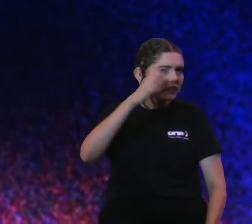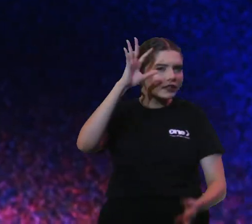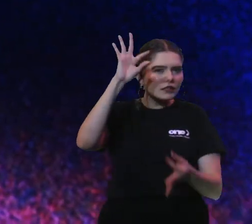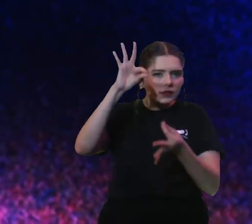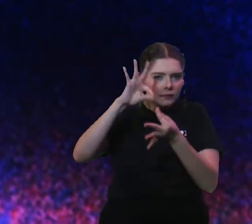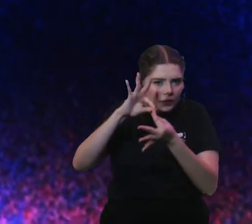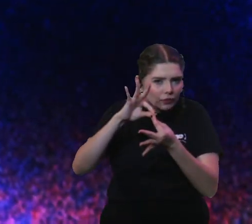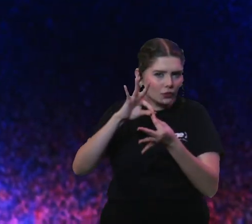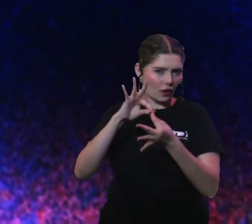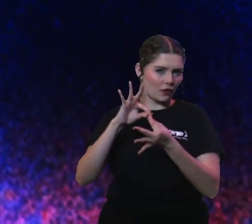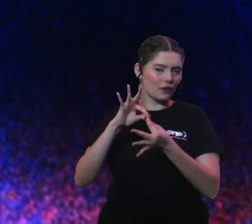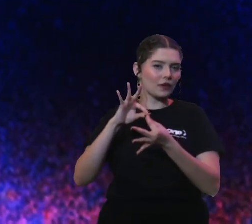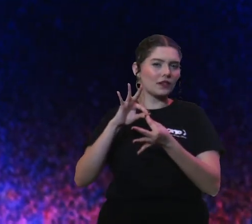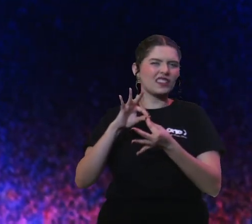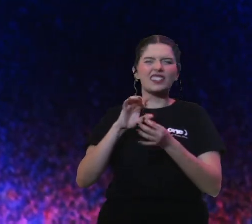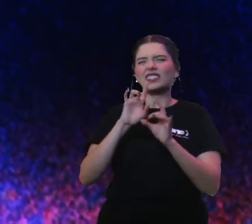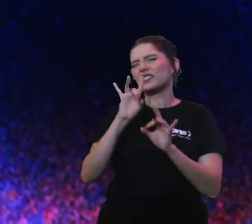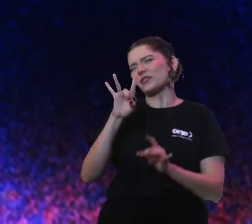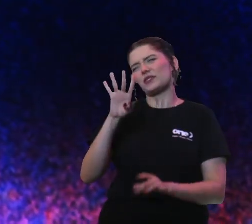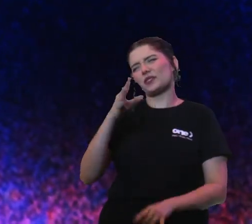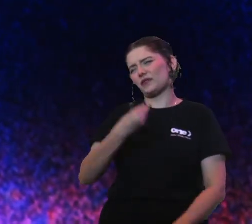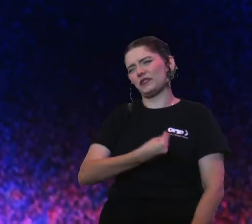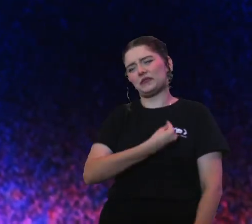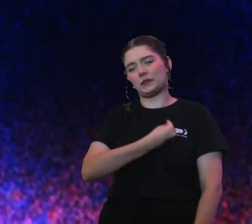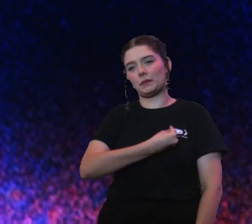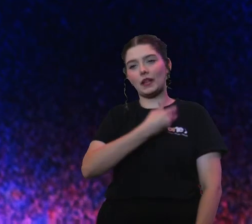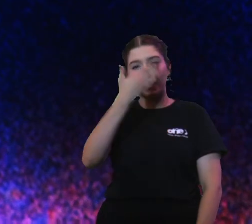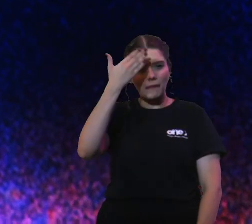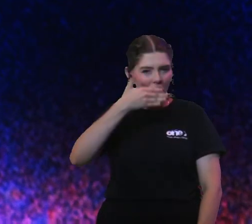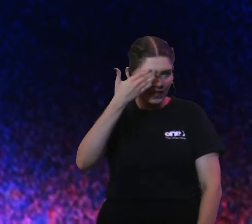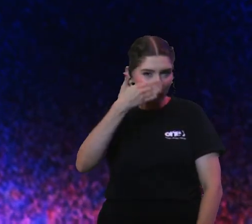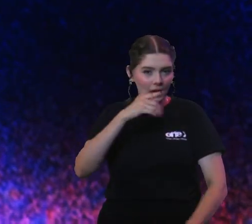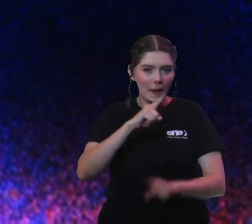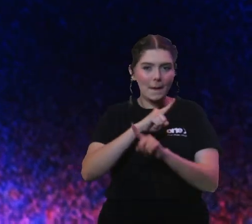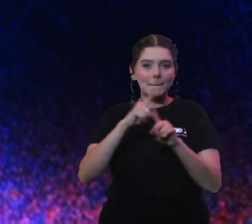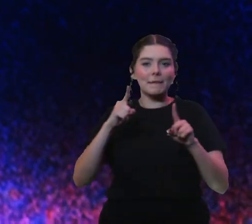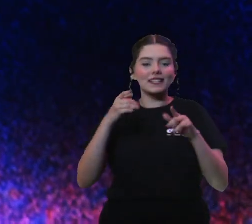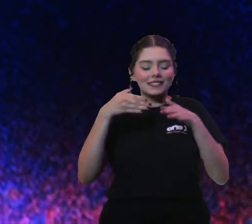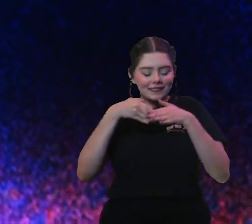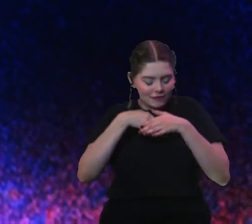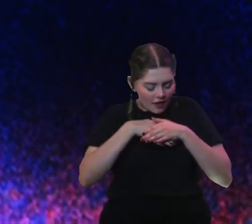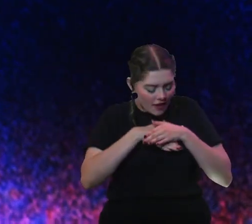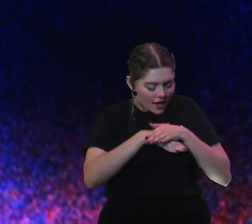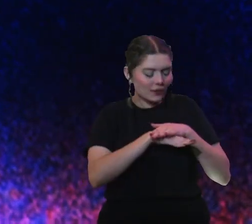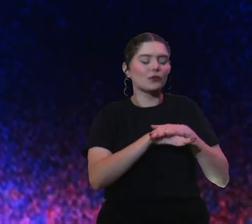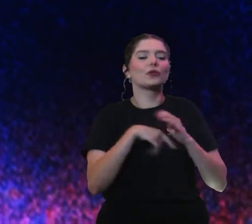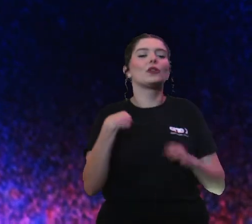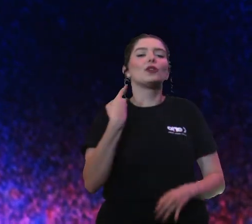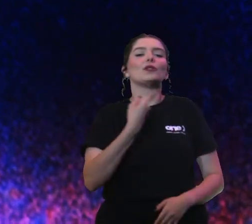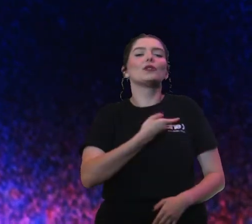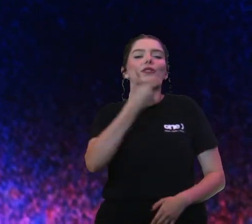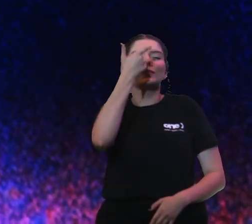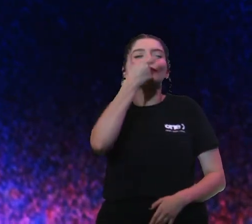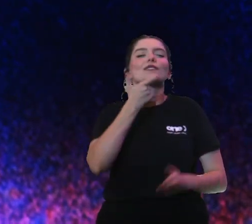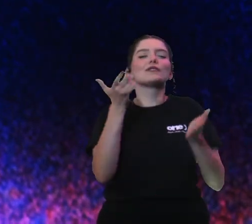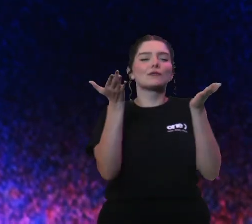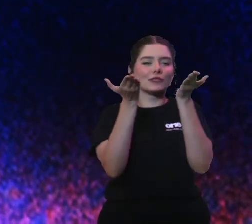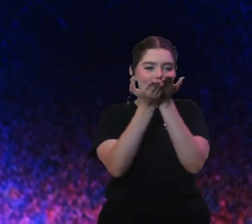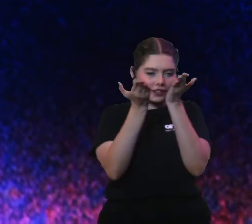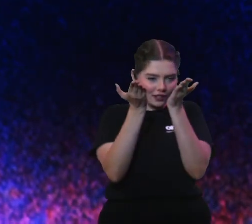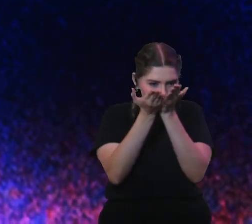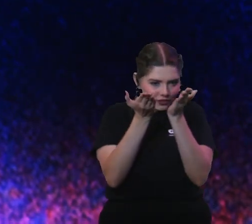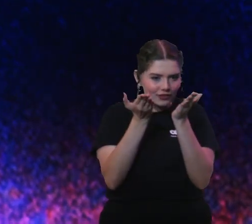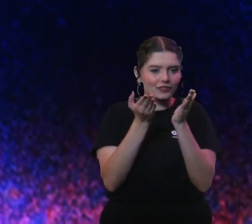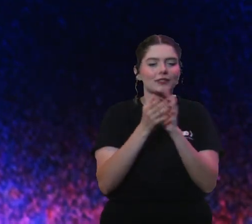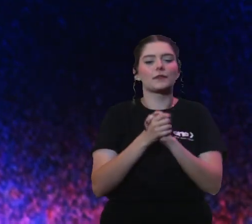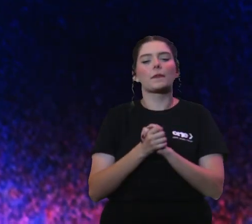aparência, mas vivemos cada vez mais próximos do Senhor e a nossa vida seja cada vez mais cheia do Espírito Santo de Deus em nome de Jesus.